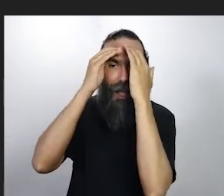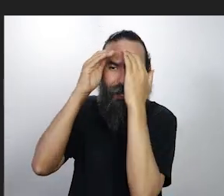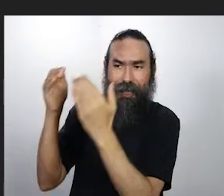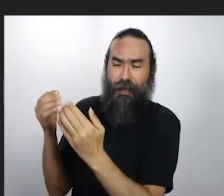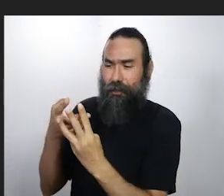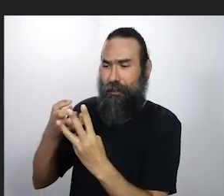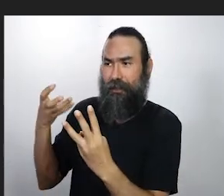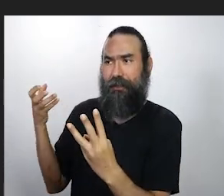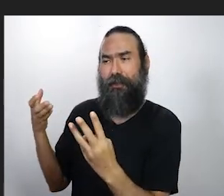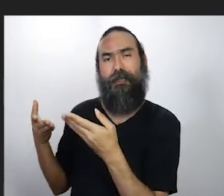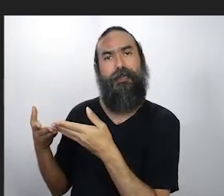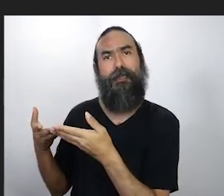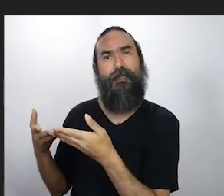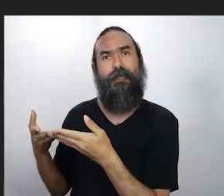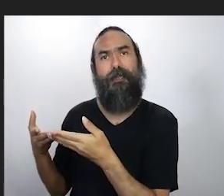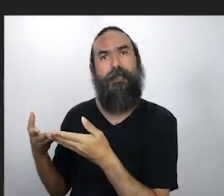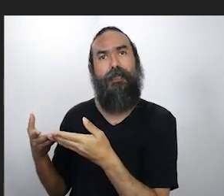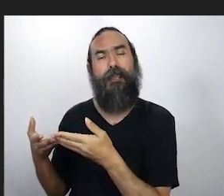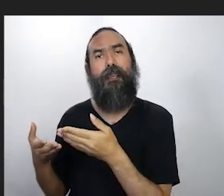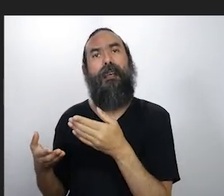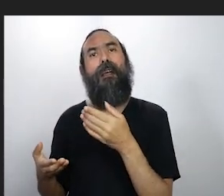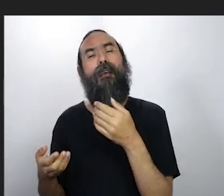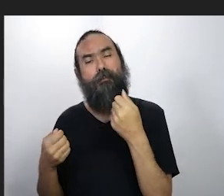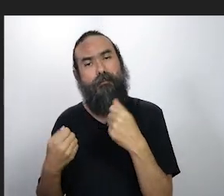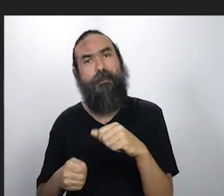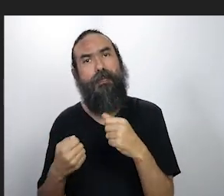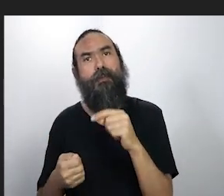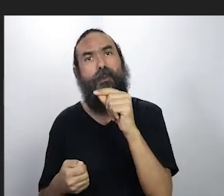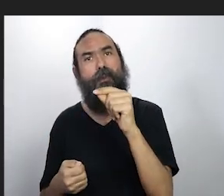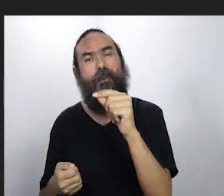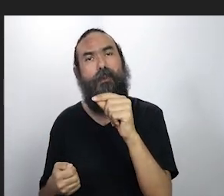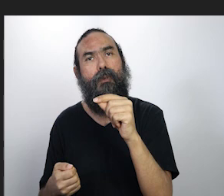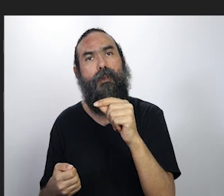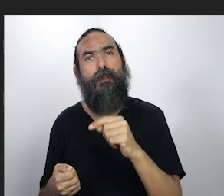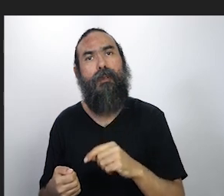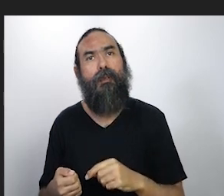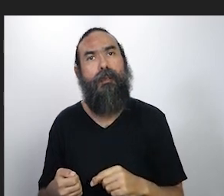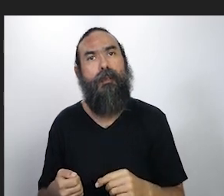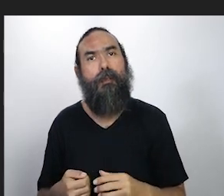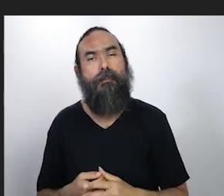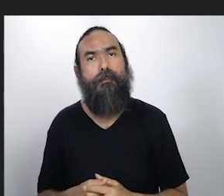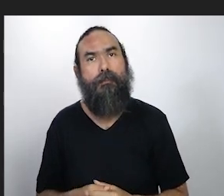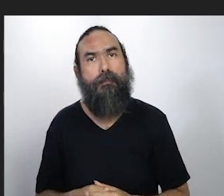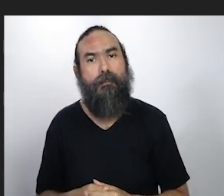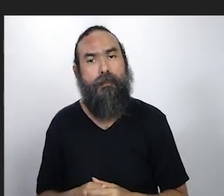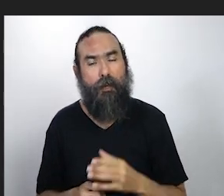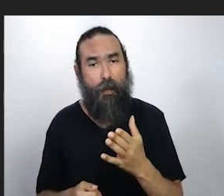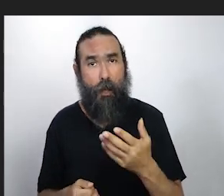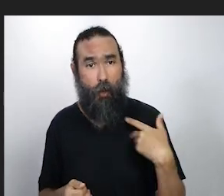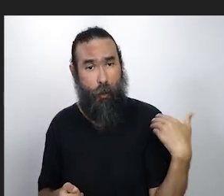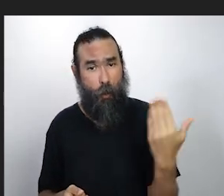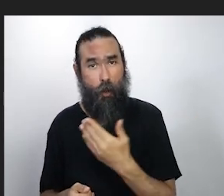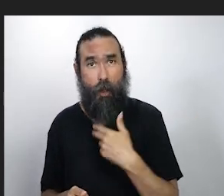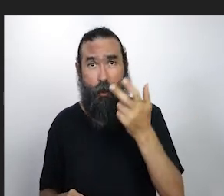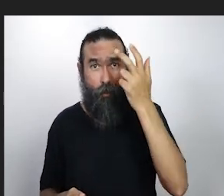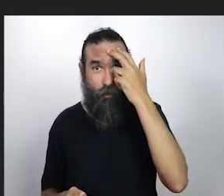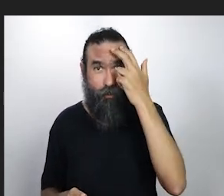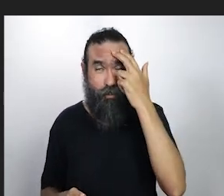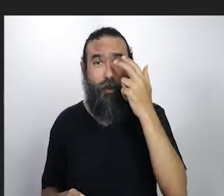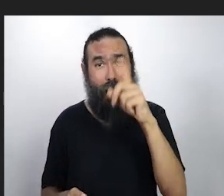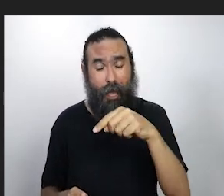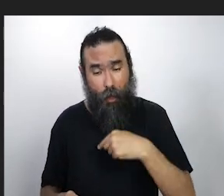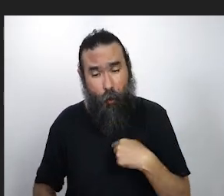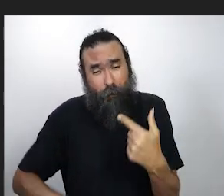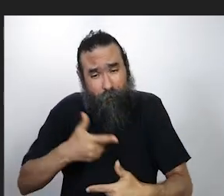cara que da nossa cultura que está falando, é isso que eu estou tentando, minhas lives e tudo, pô, escutem, né? Escutem o que está